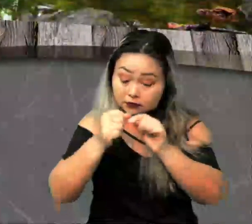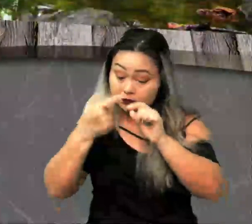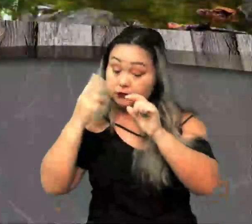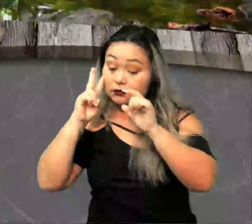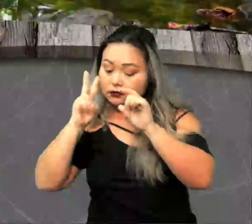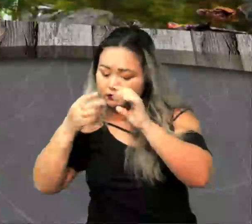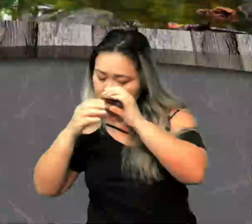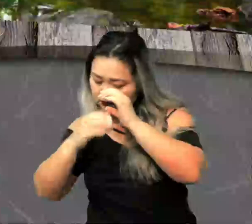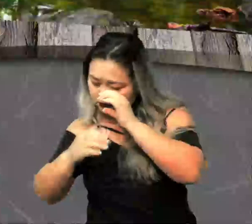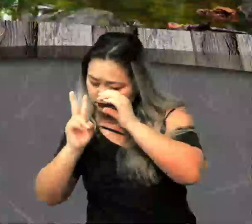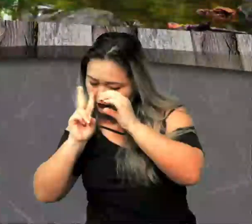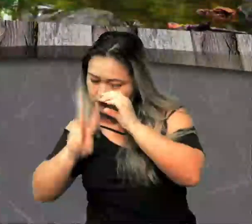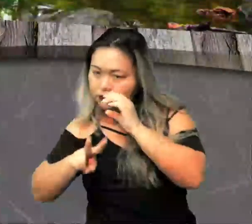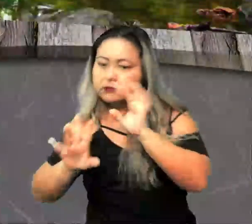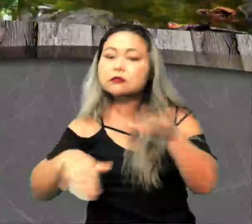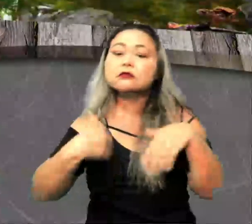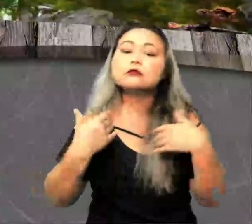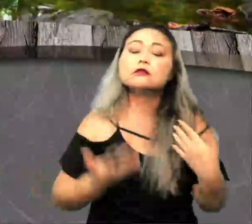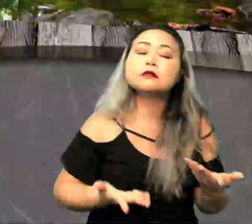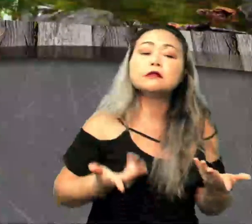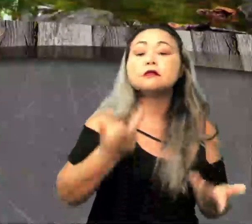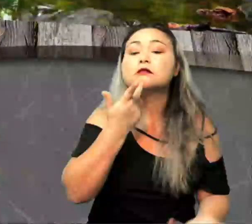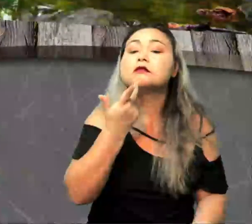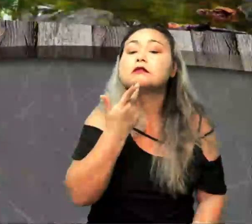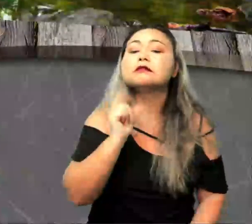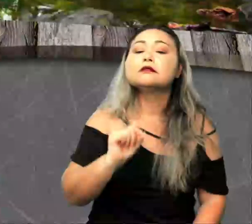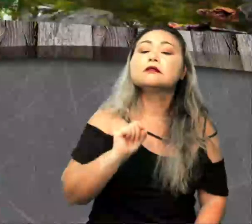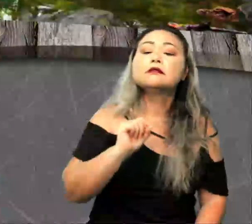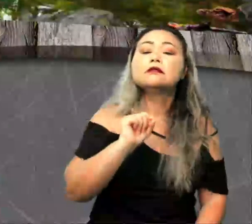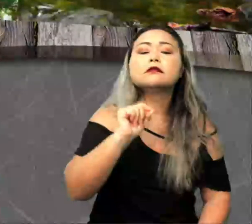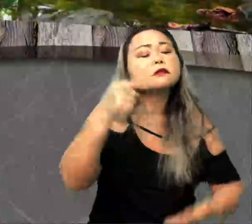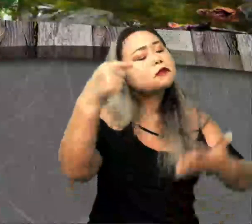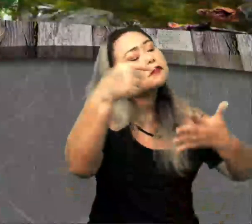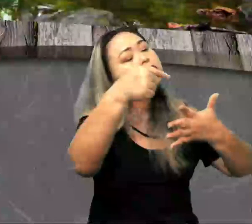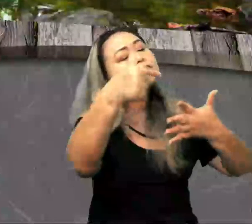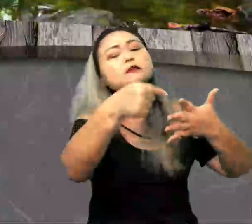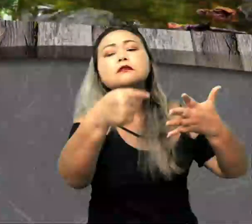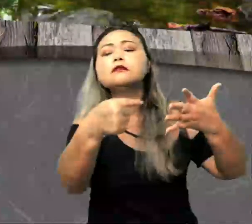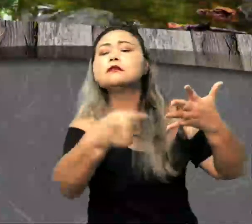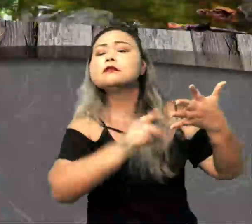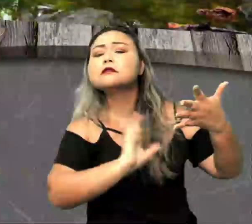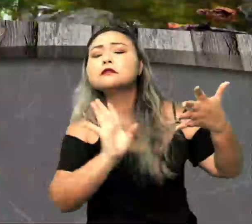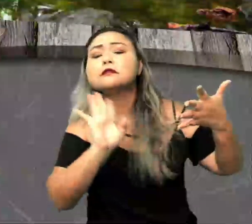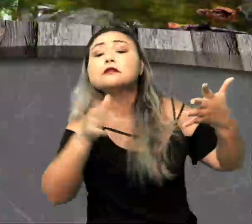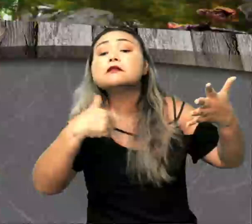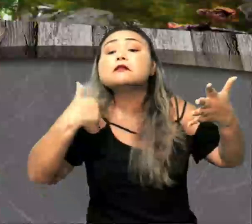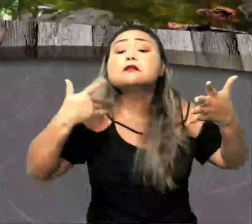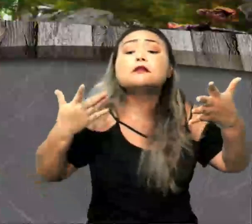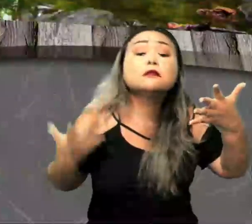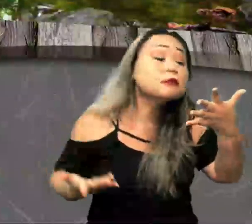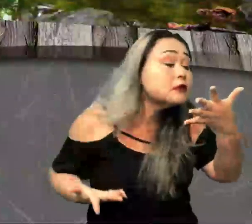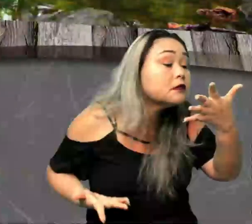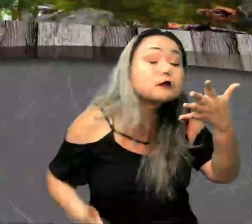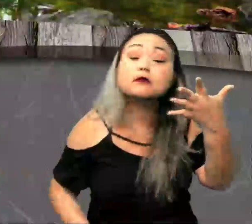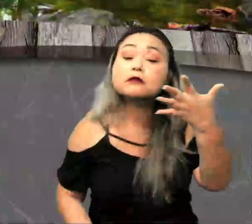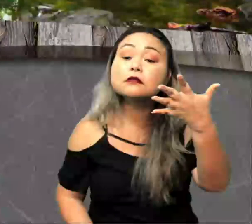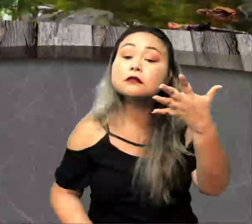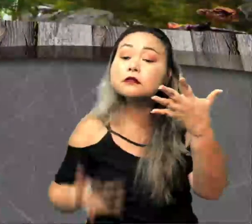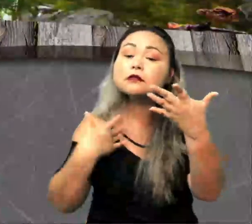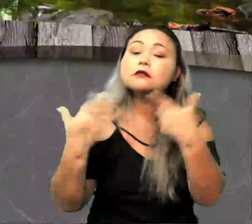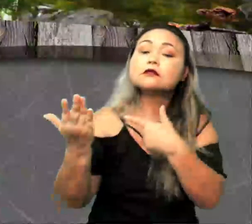macroscópica. E hoje nós vamos então estar falando, pontuando, e quem são os personagens que